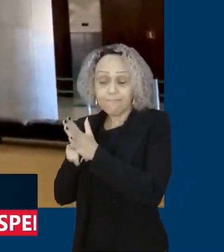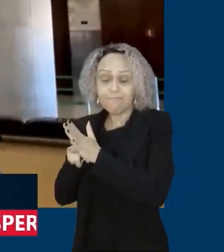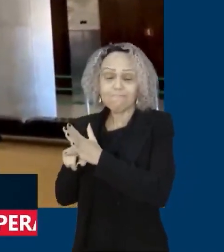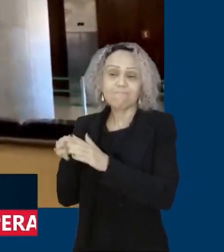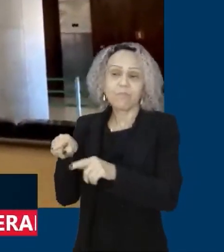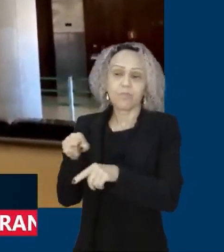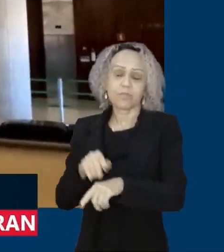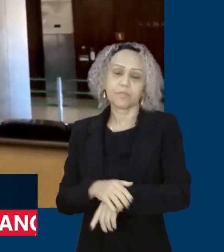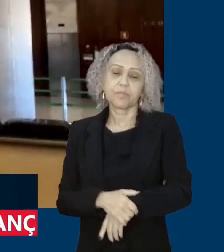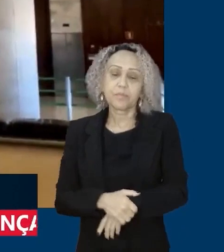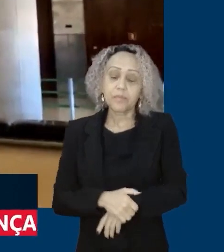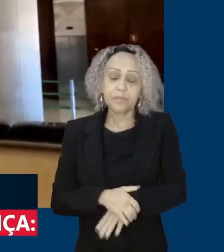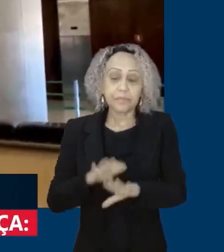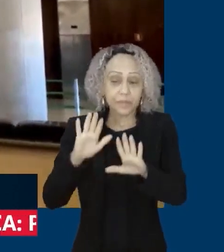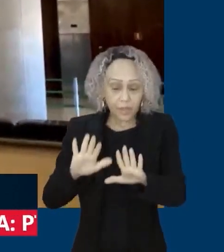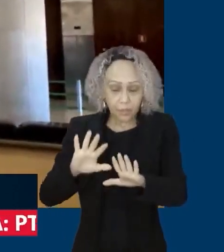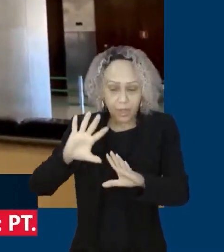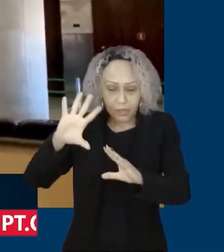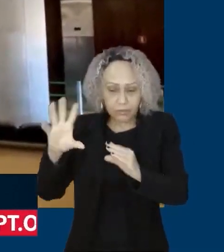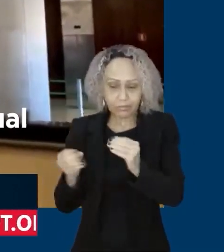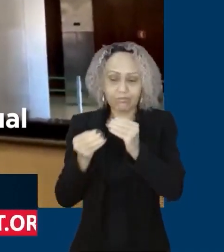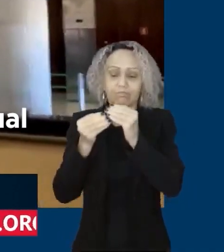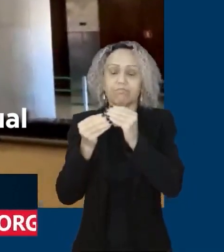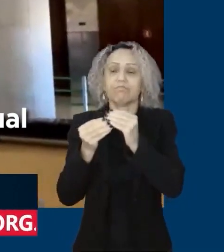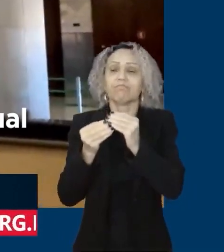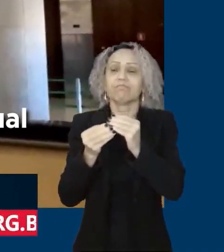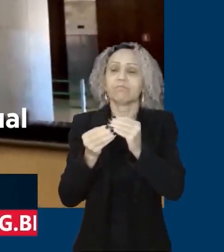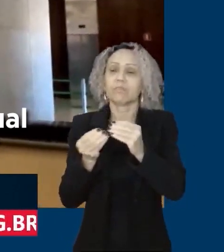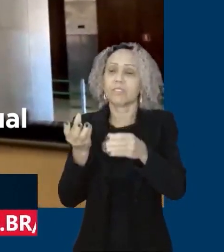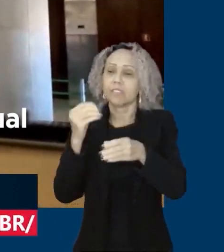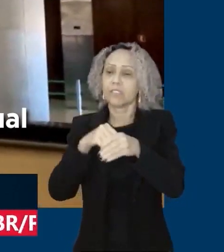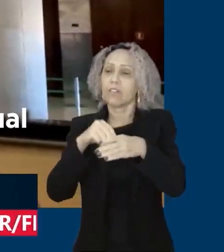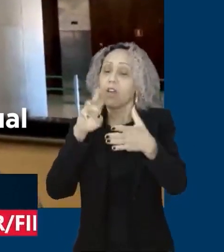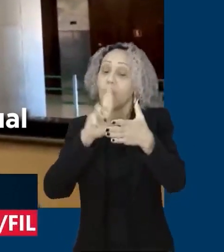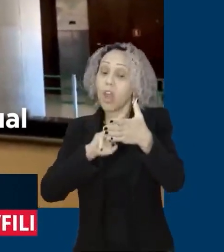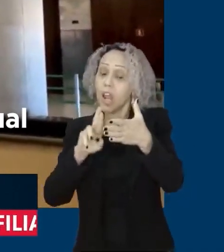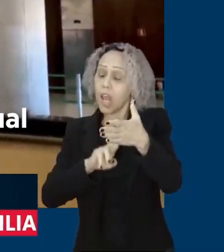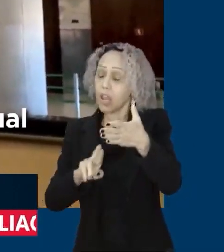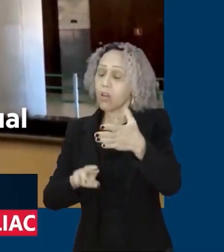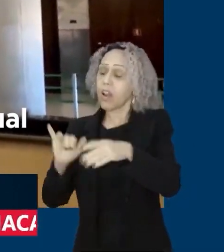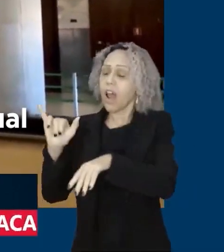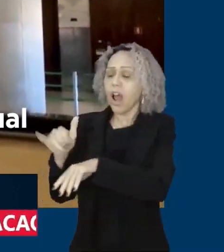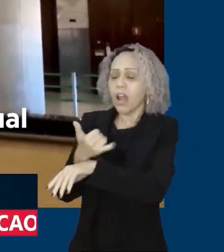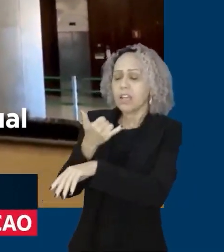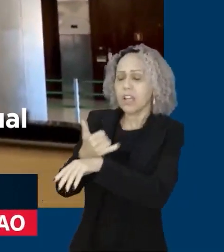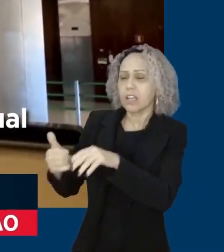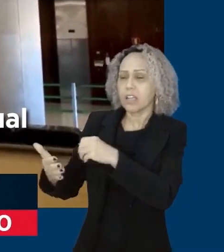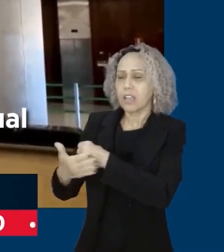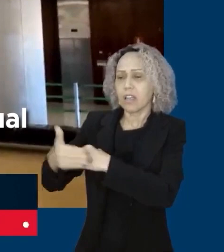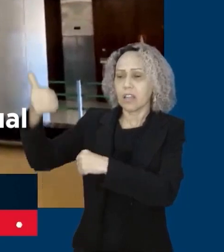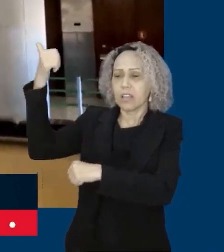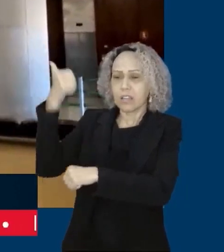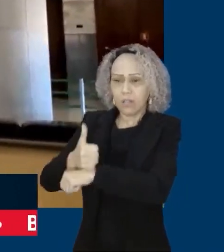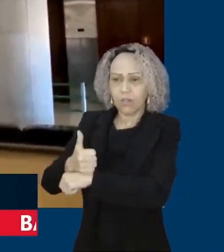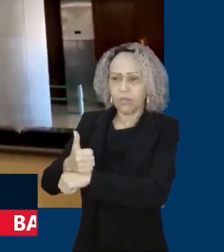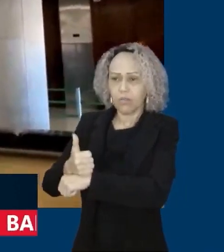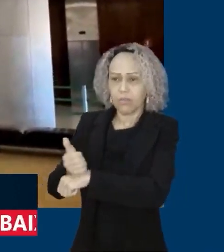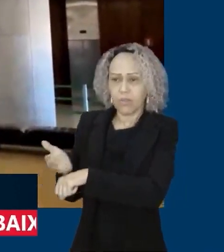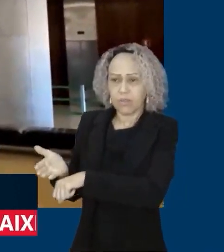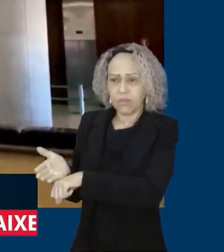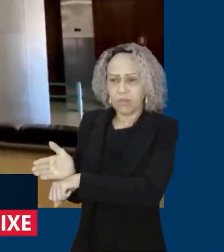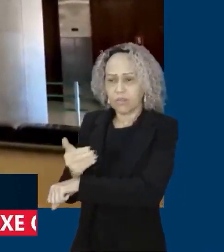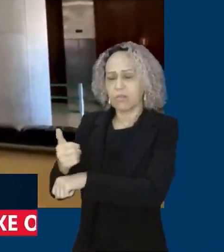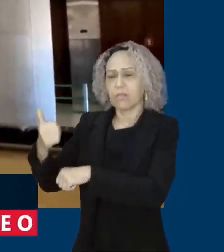certeza colocará a estratégia golpista e no centro dela, como autor intelectual,